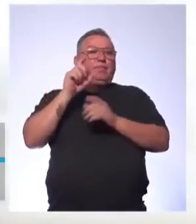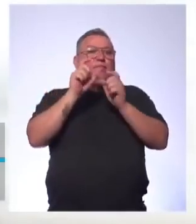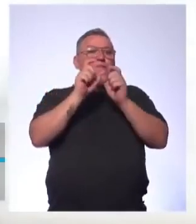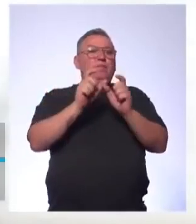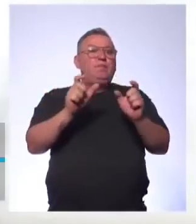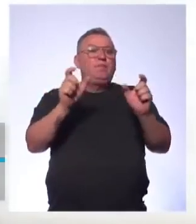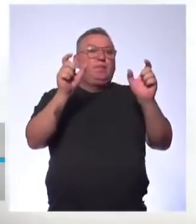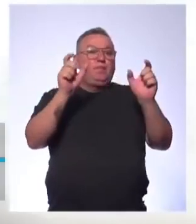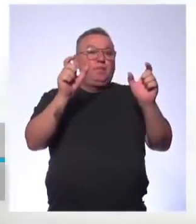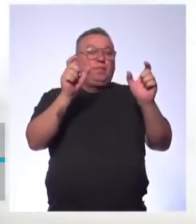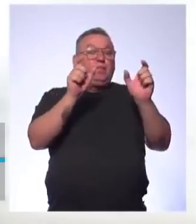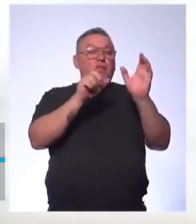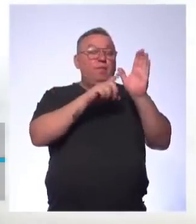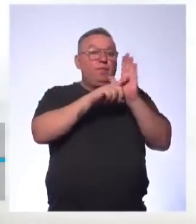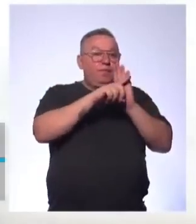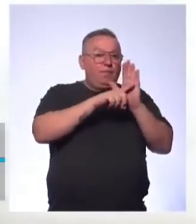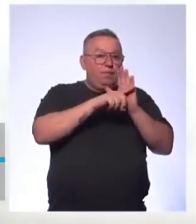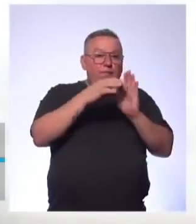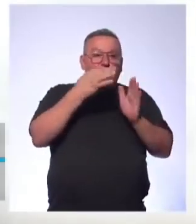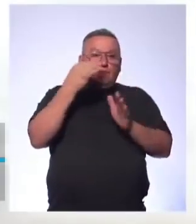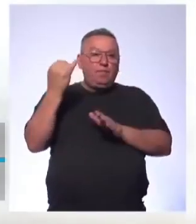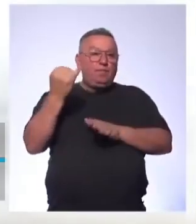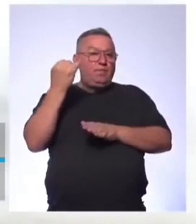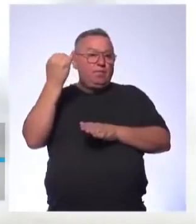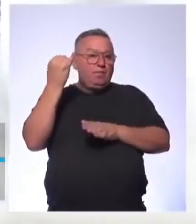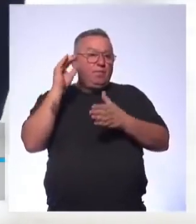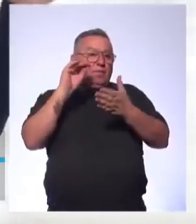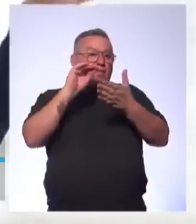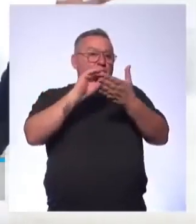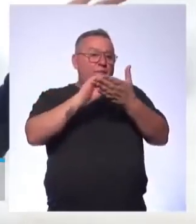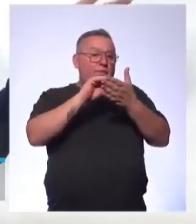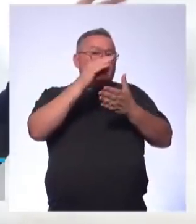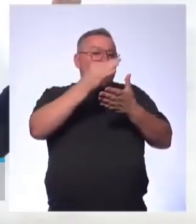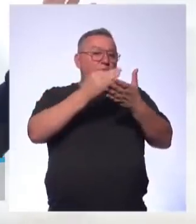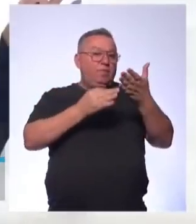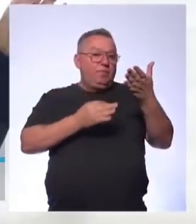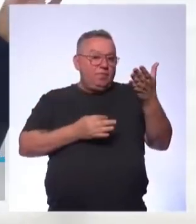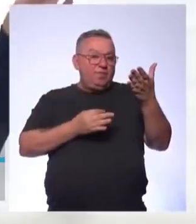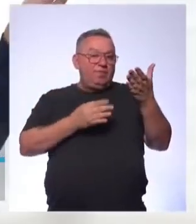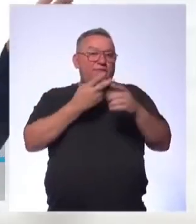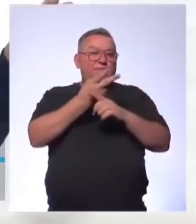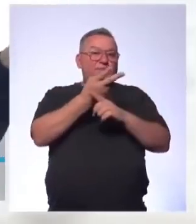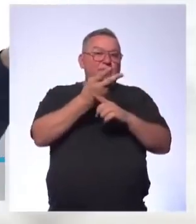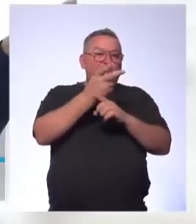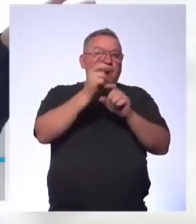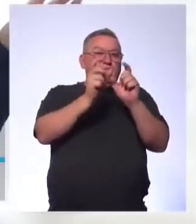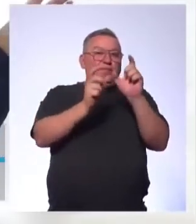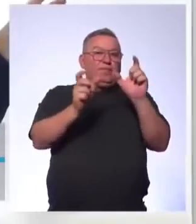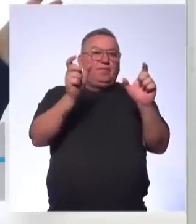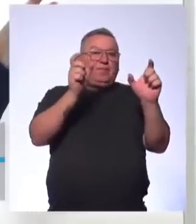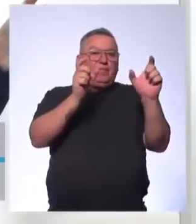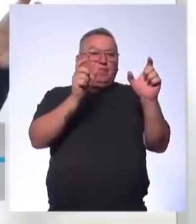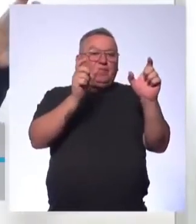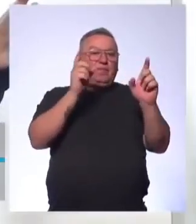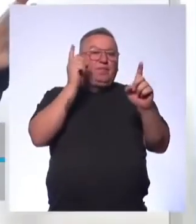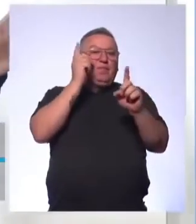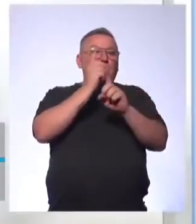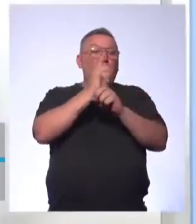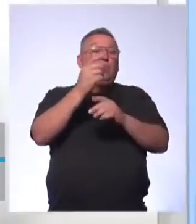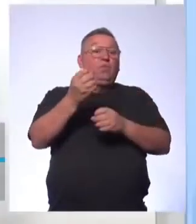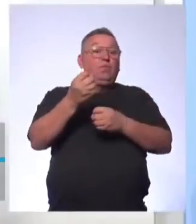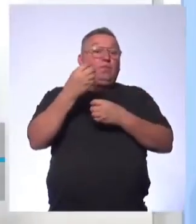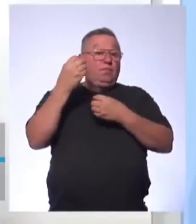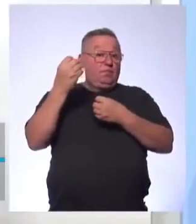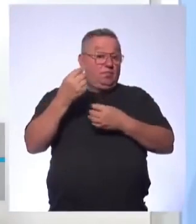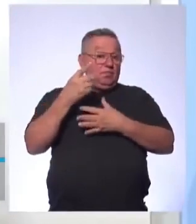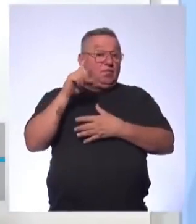palavra da pergunta que você acha importante, você vai lá no texto e procura aquela palavra. Isso chama-se localizar informação.